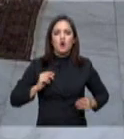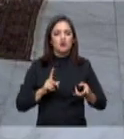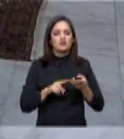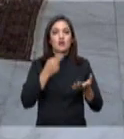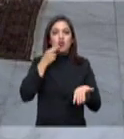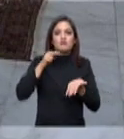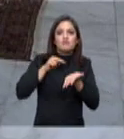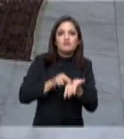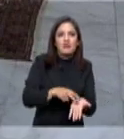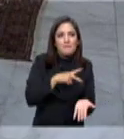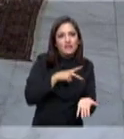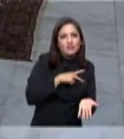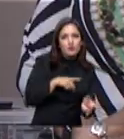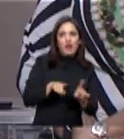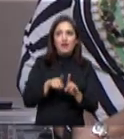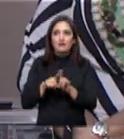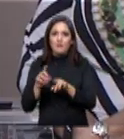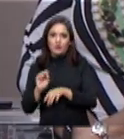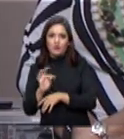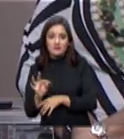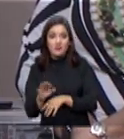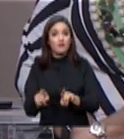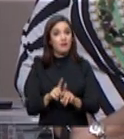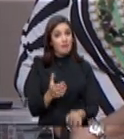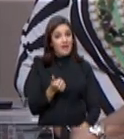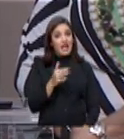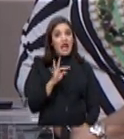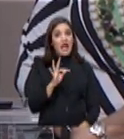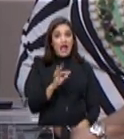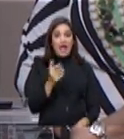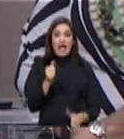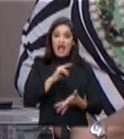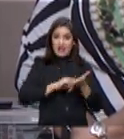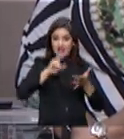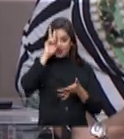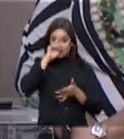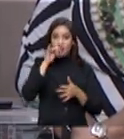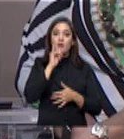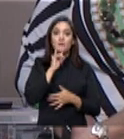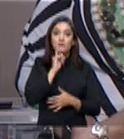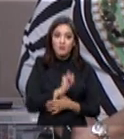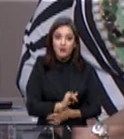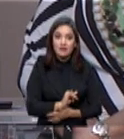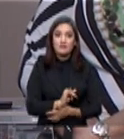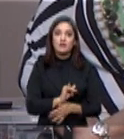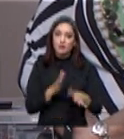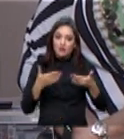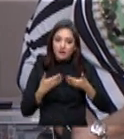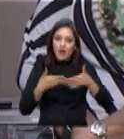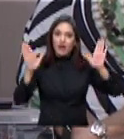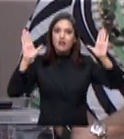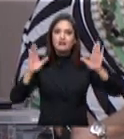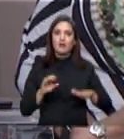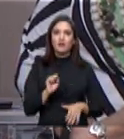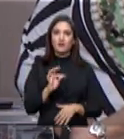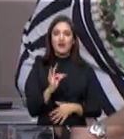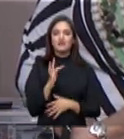pessoais e institucionais e até atas históricas, como a ata de instalação do próprio Supremo Tribunal Federal